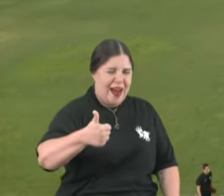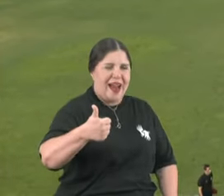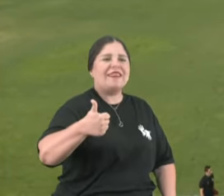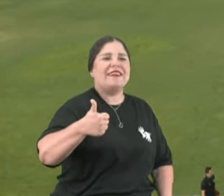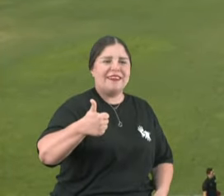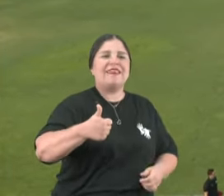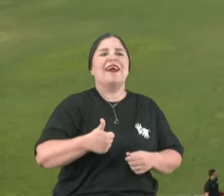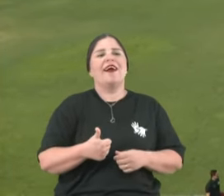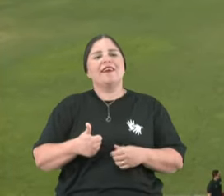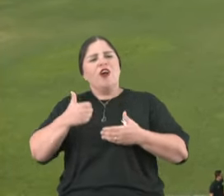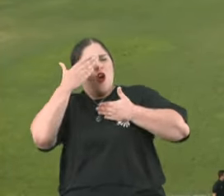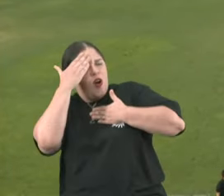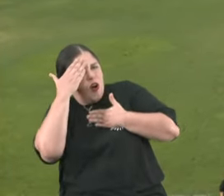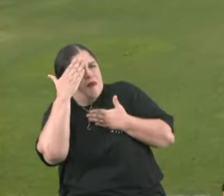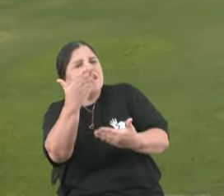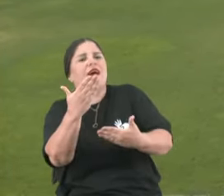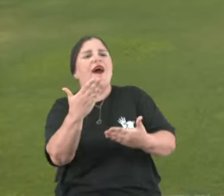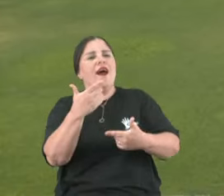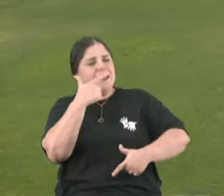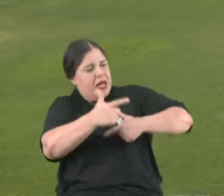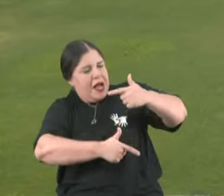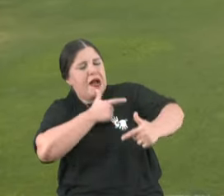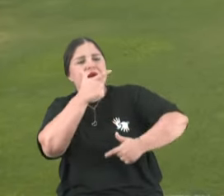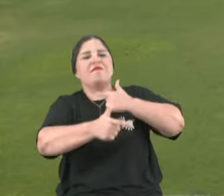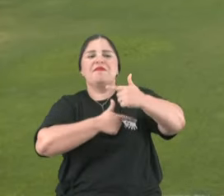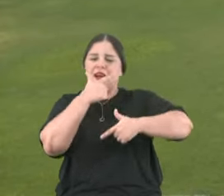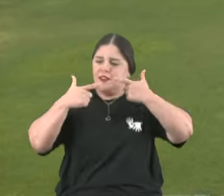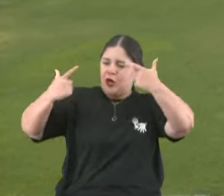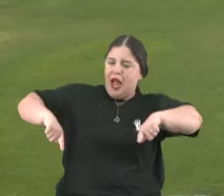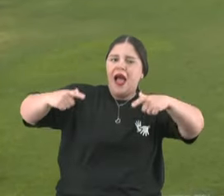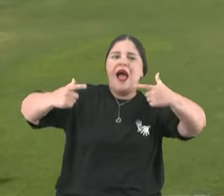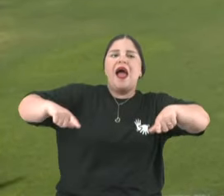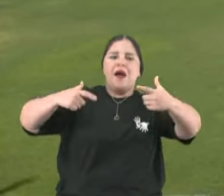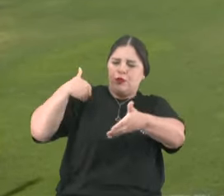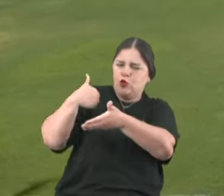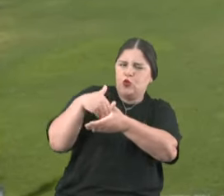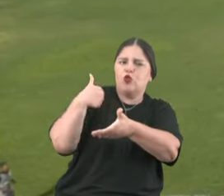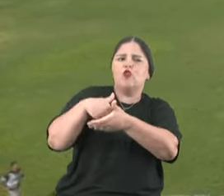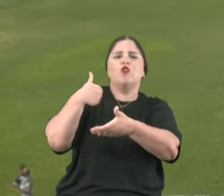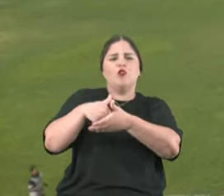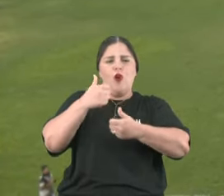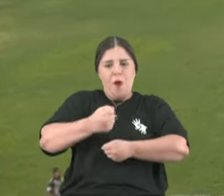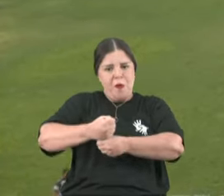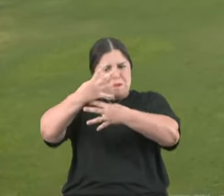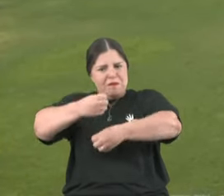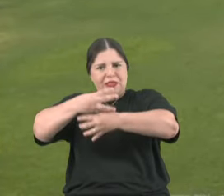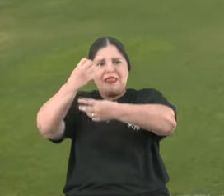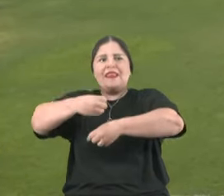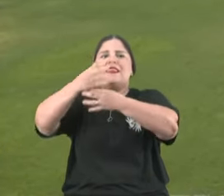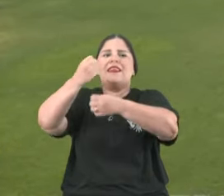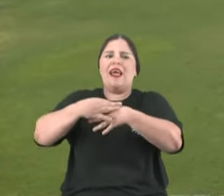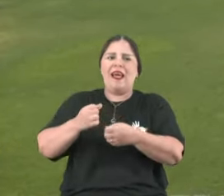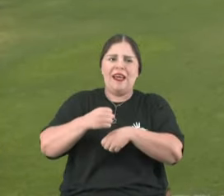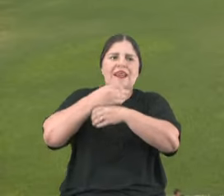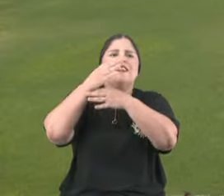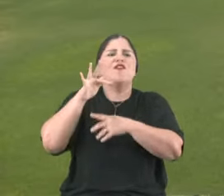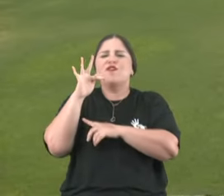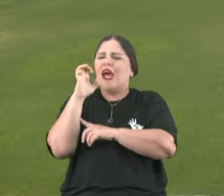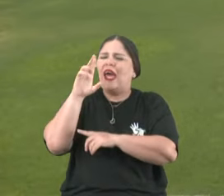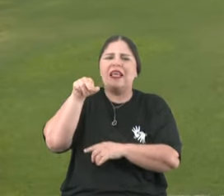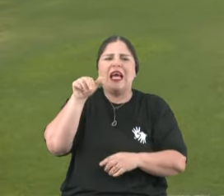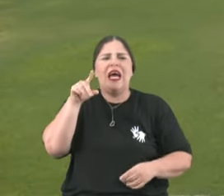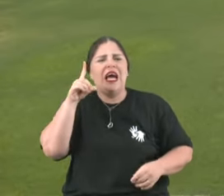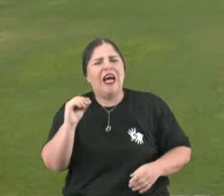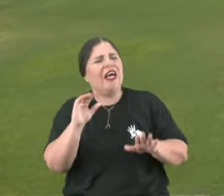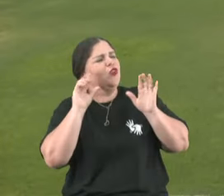PL. Muito obrigado pelo seu trabalho aí no campo de jogo. Seu Fernando Mena tá na bronca aqui. Que foi, seu Fernando Mena? Pelo amor de Deus, pai. Tenha